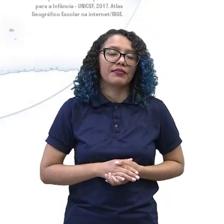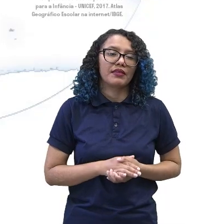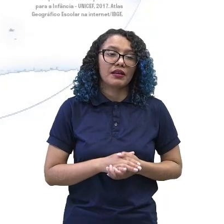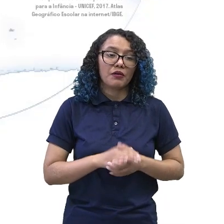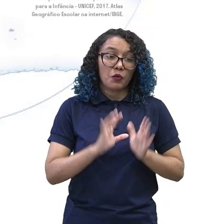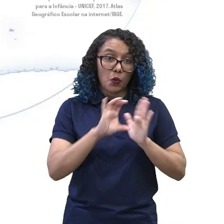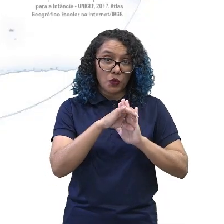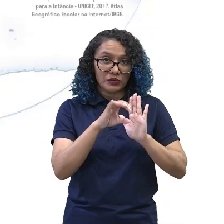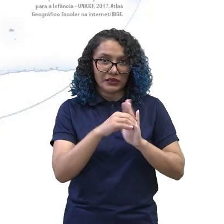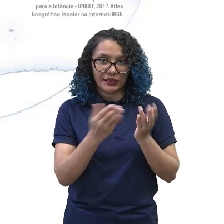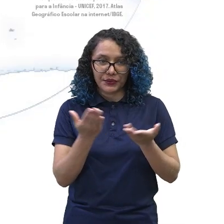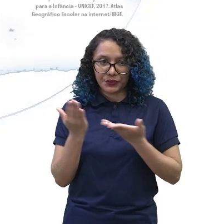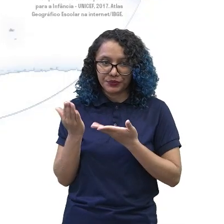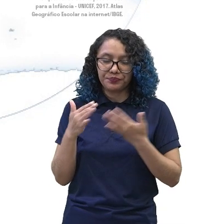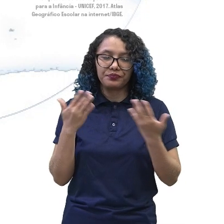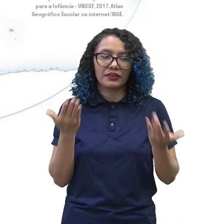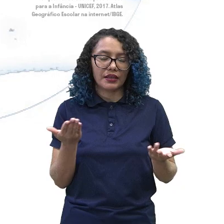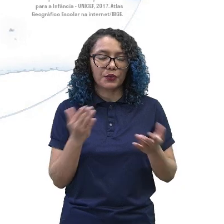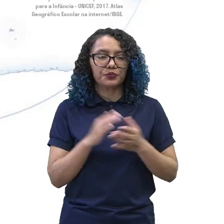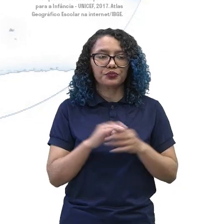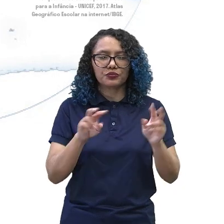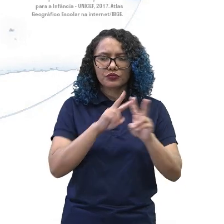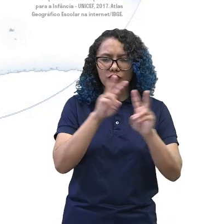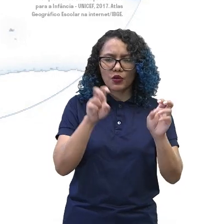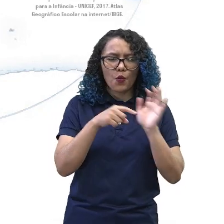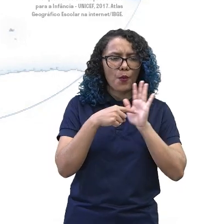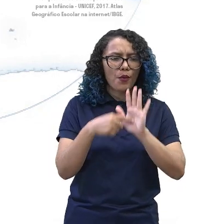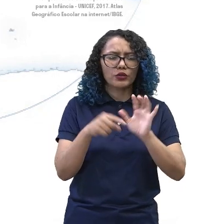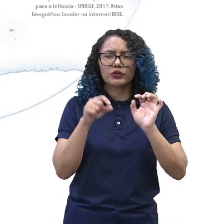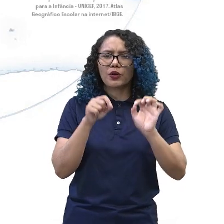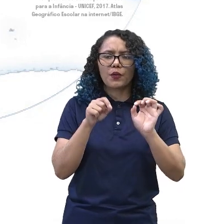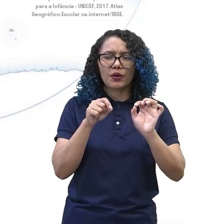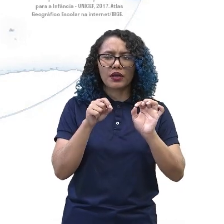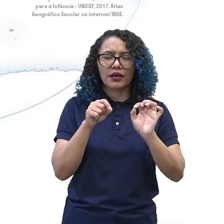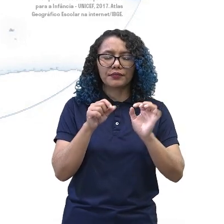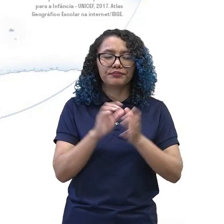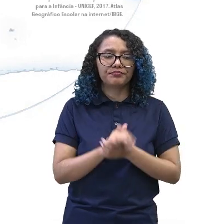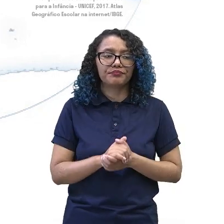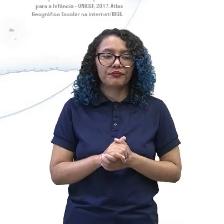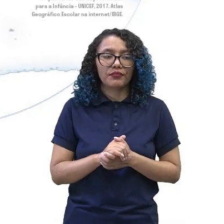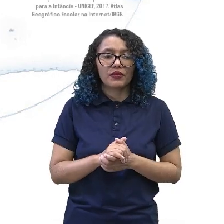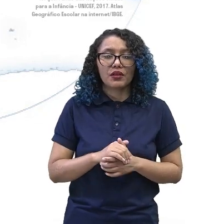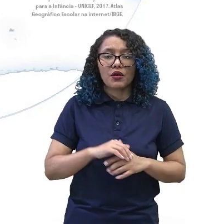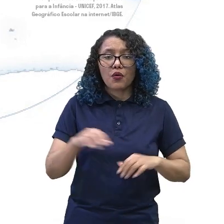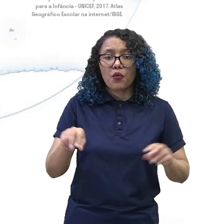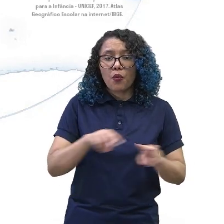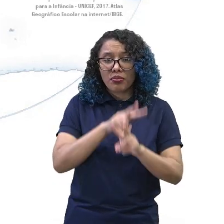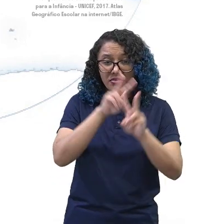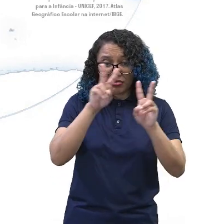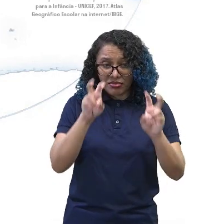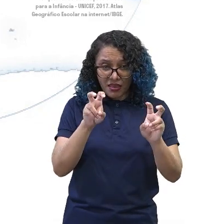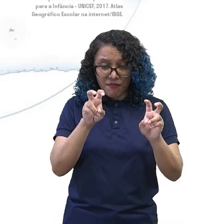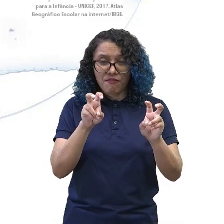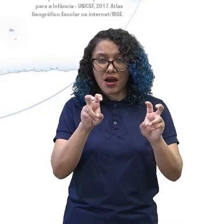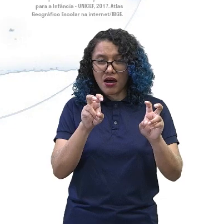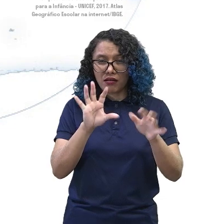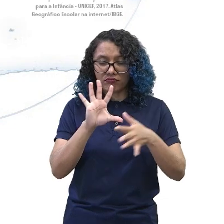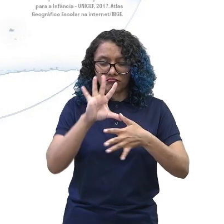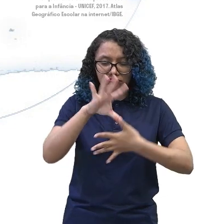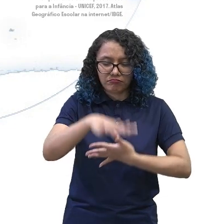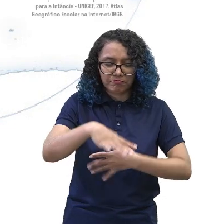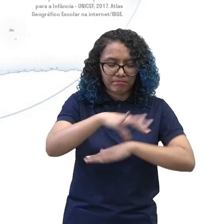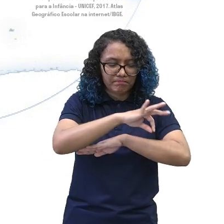o título. O título ele revela ali qual é o tema daquela produção cartográfica. Ele